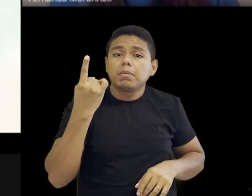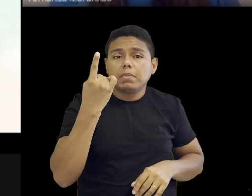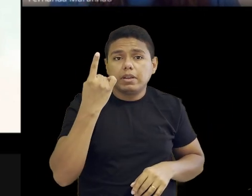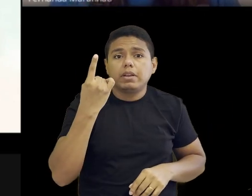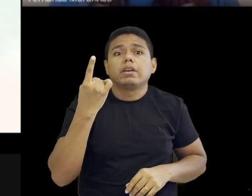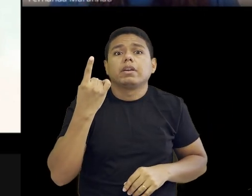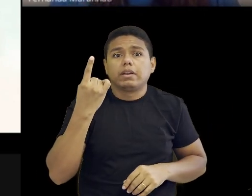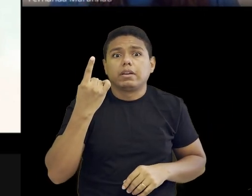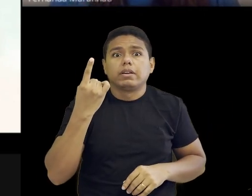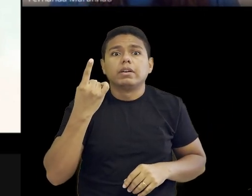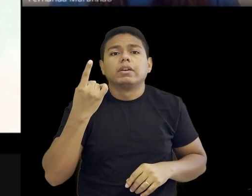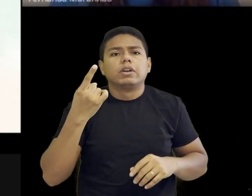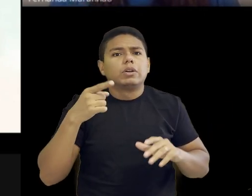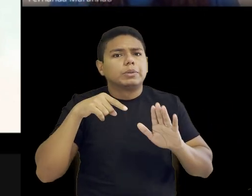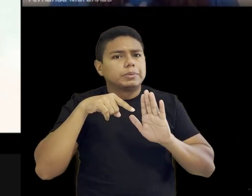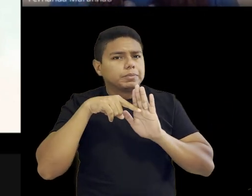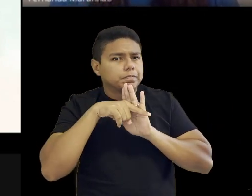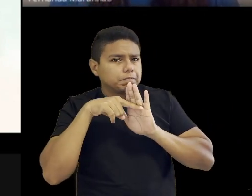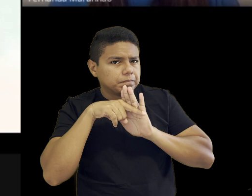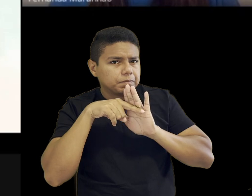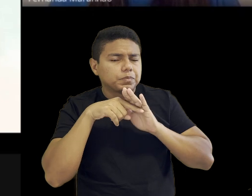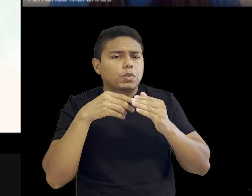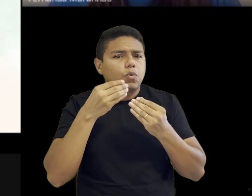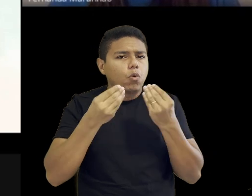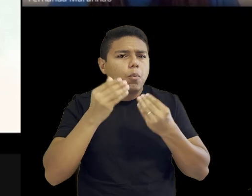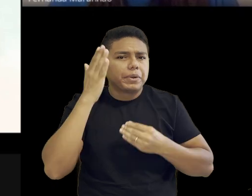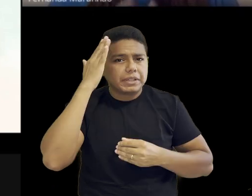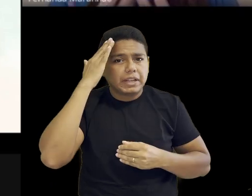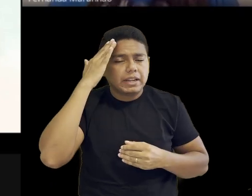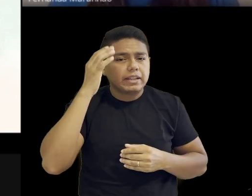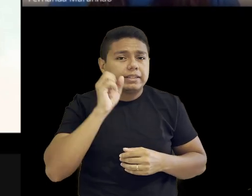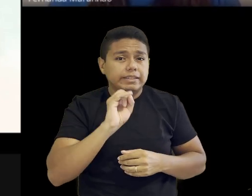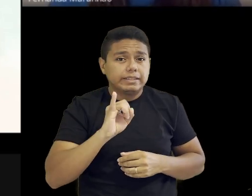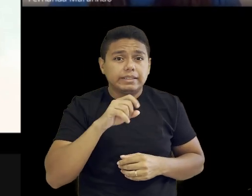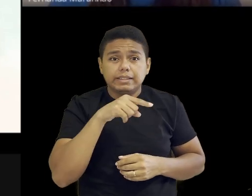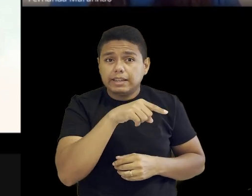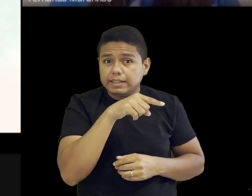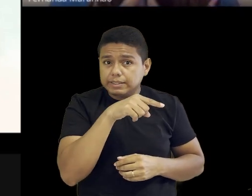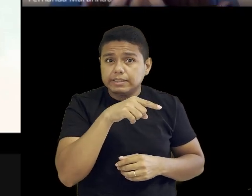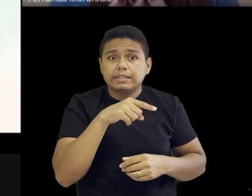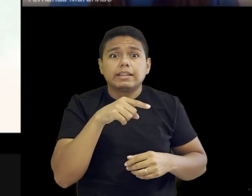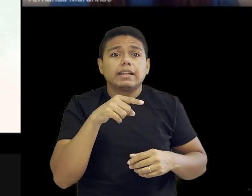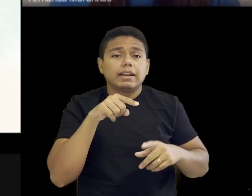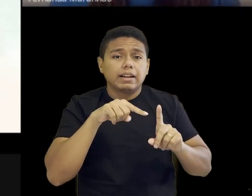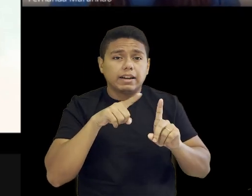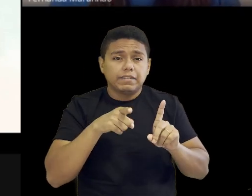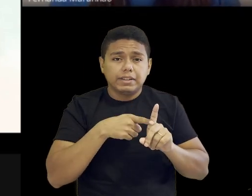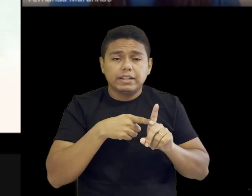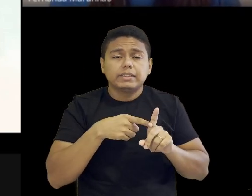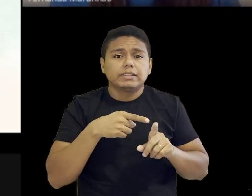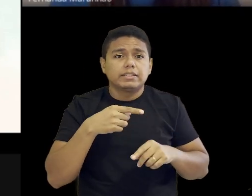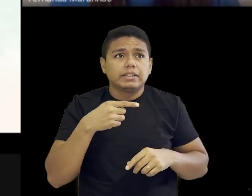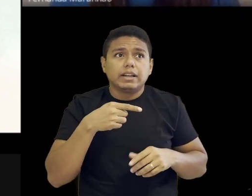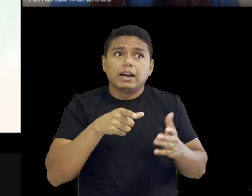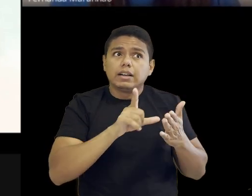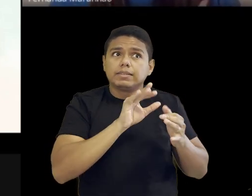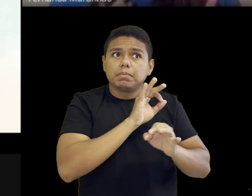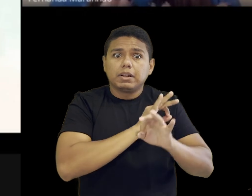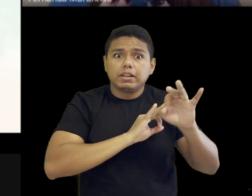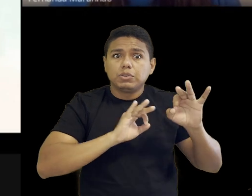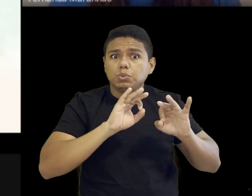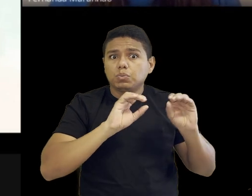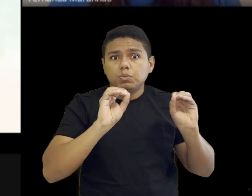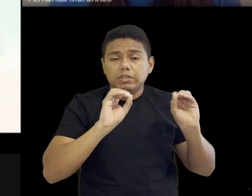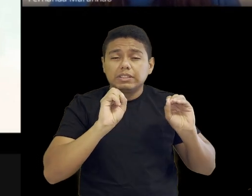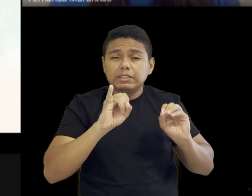chega para a primeira consulta pré-natal, como manejar, como entender com delicadeza se aquela gravidez é uma gravidez desejada, e